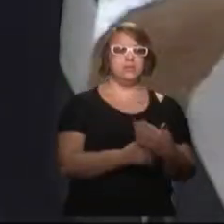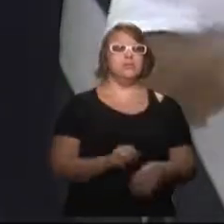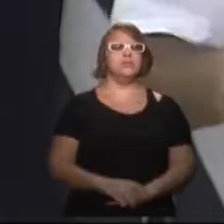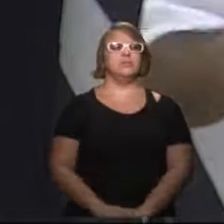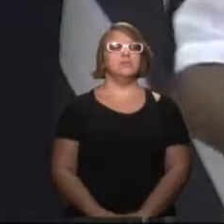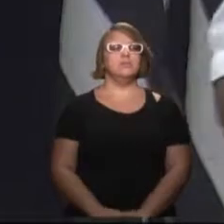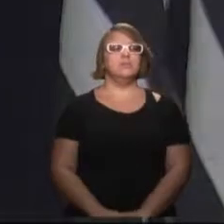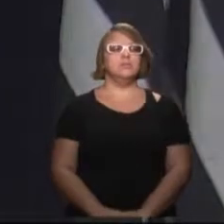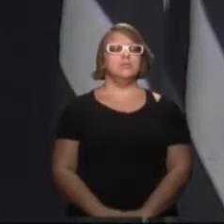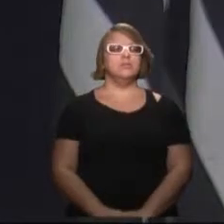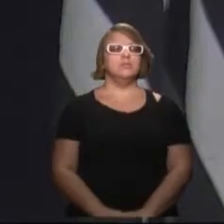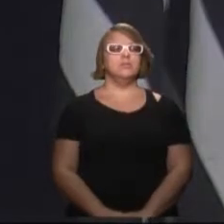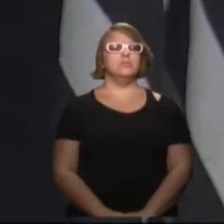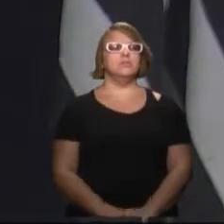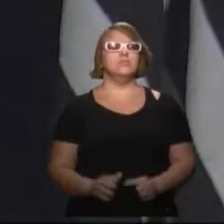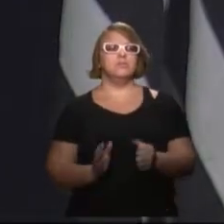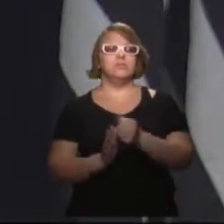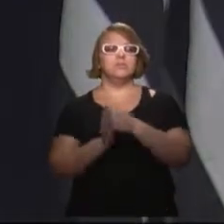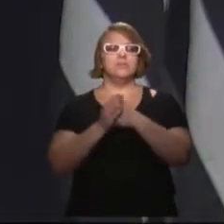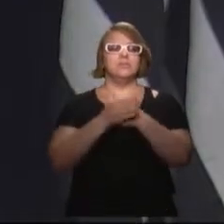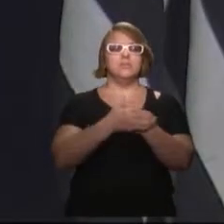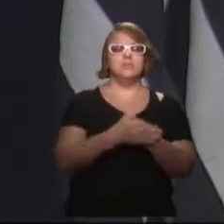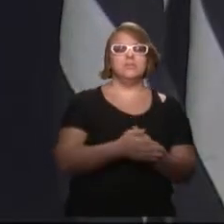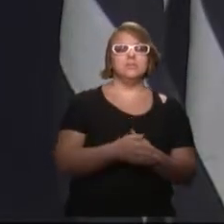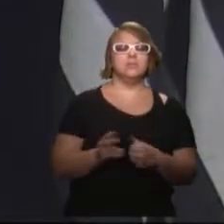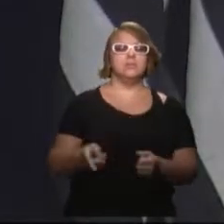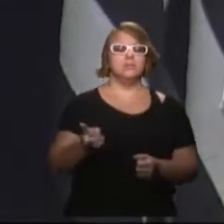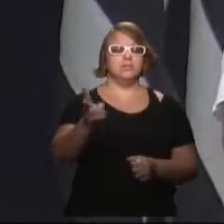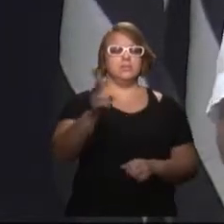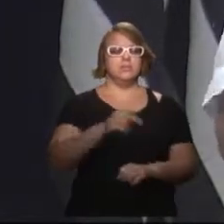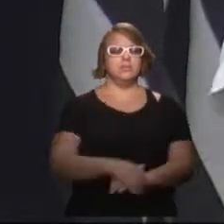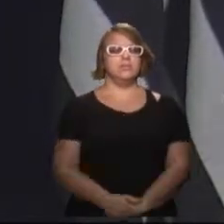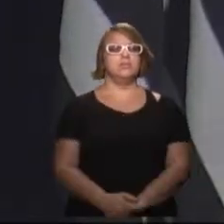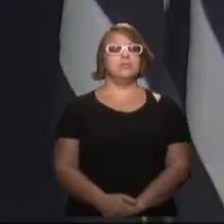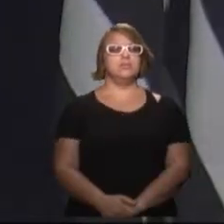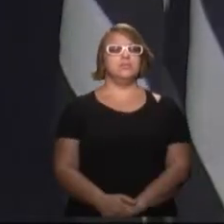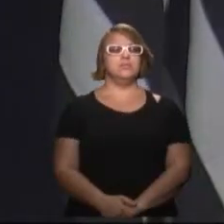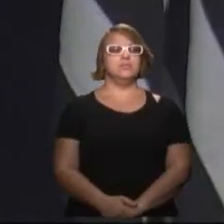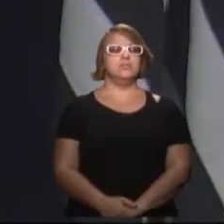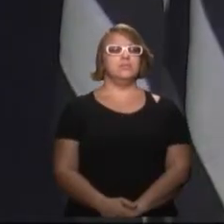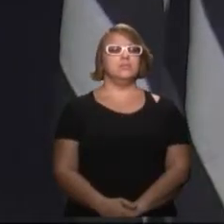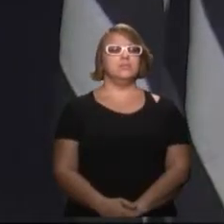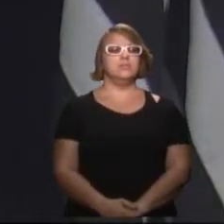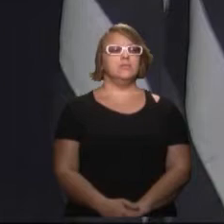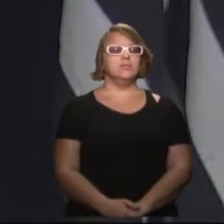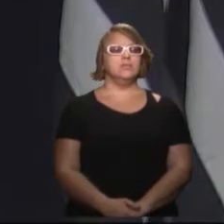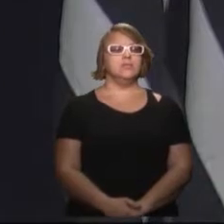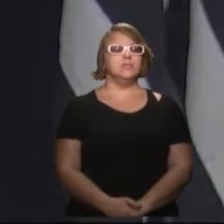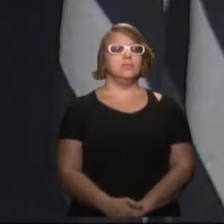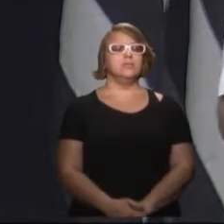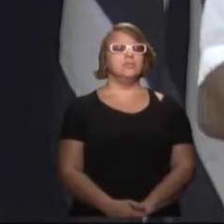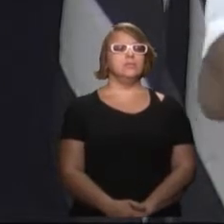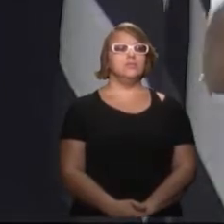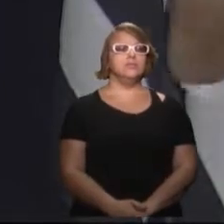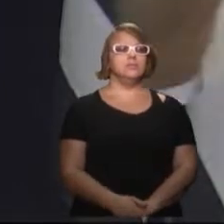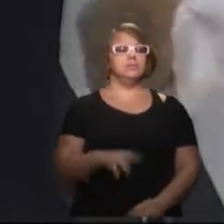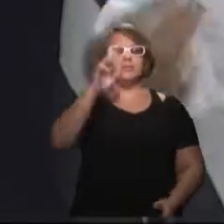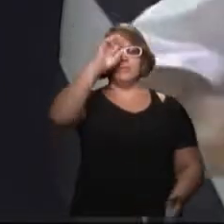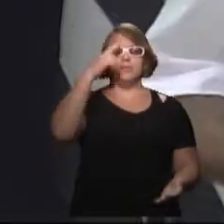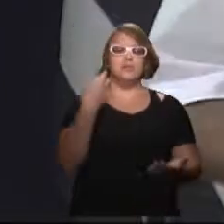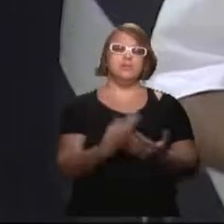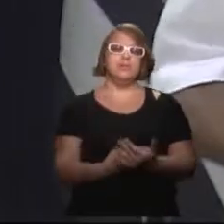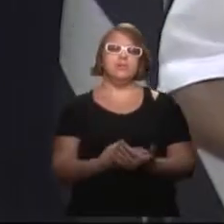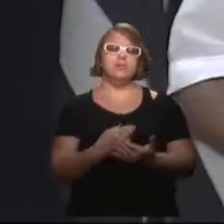qualquer bandeira de inclusão social. Então, só para reafirmar meu posicionamento aqui em relação que foi colocado, respeitando todas as